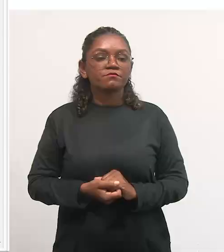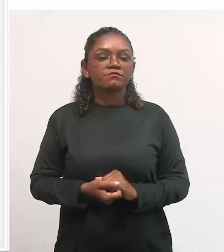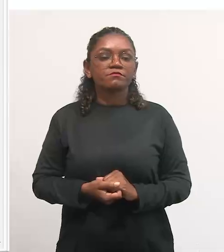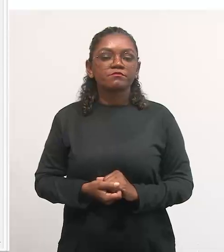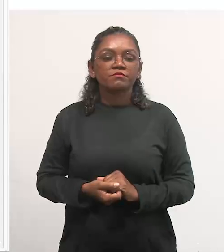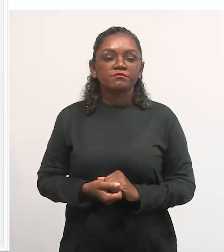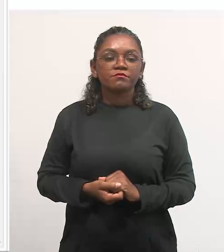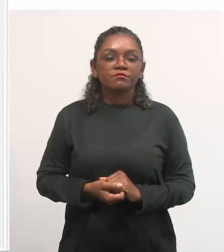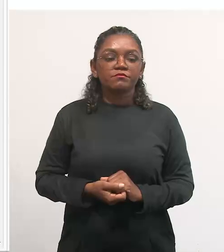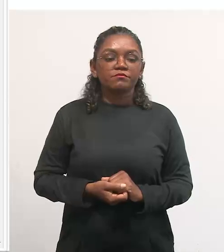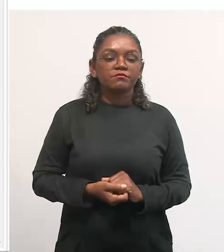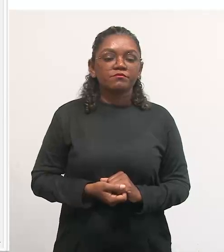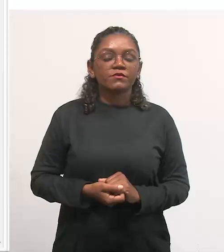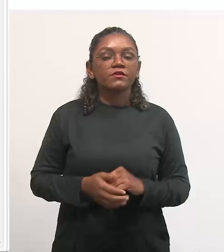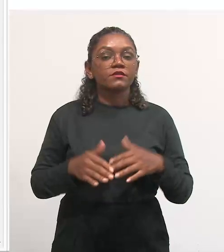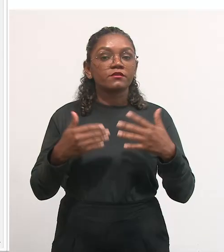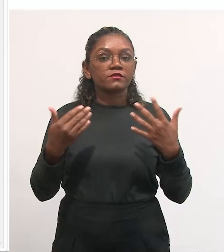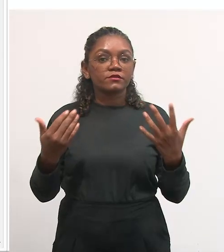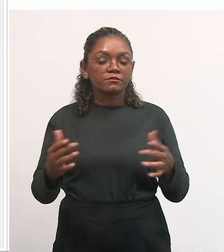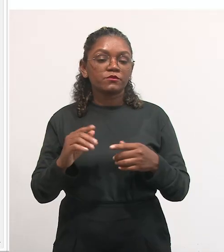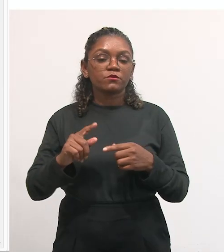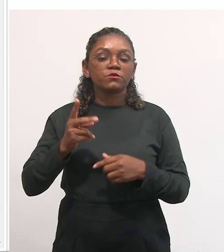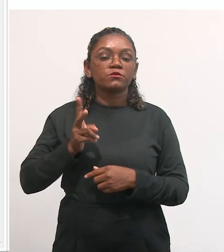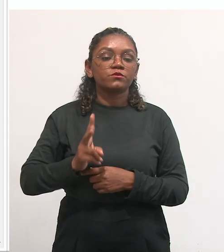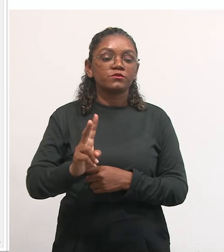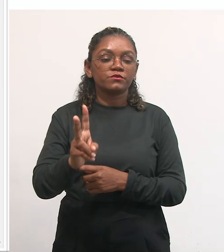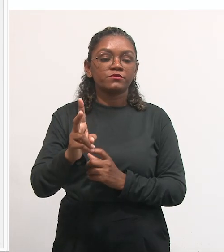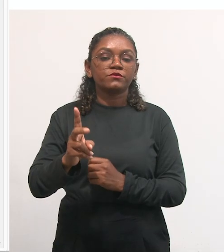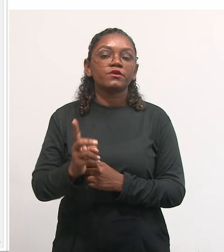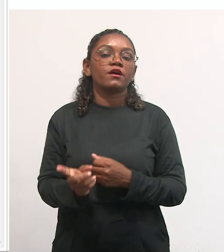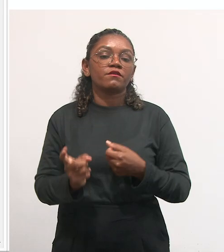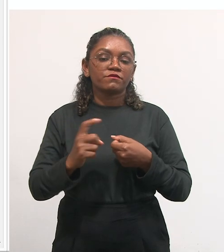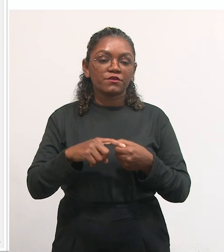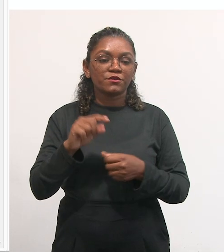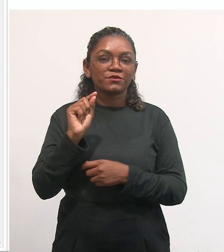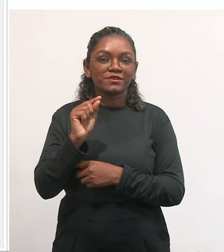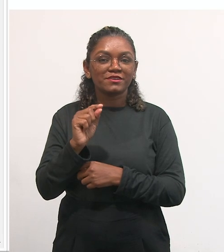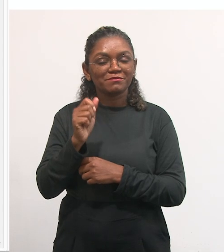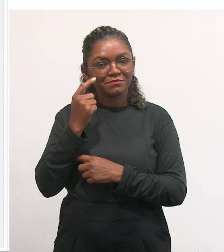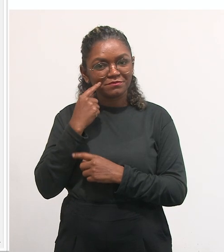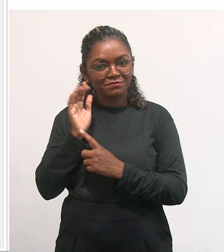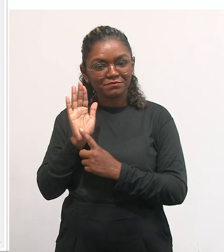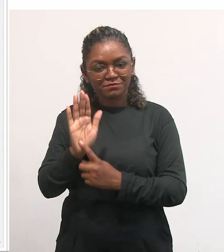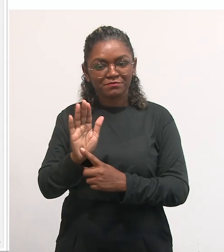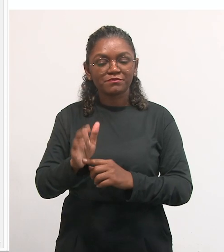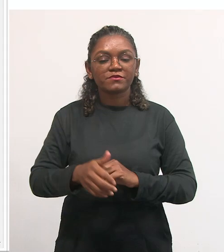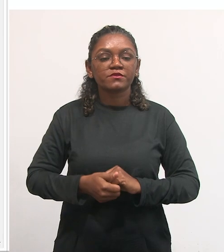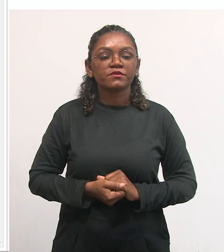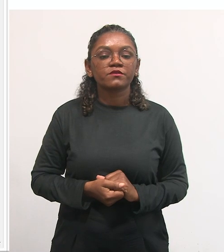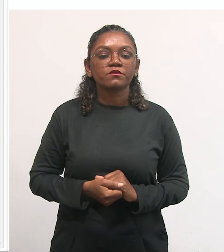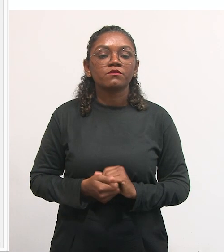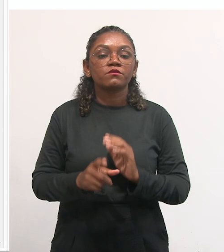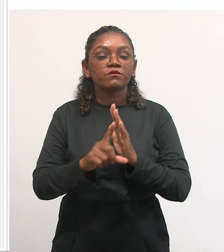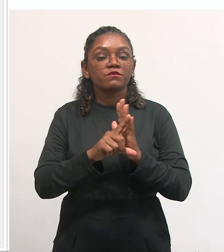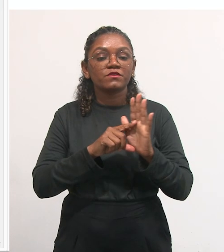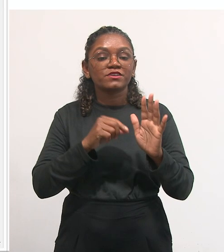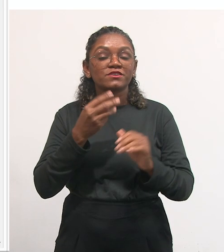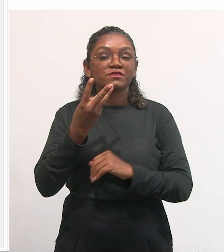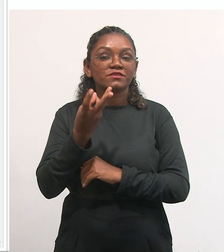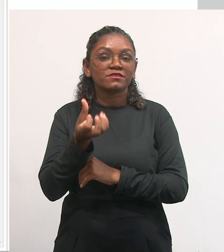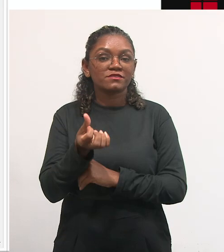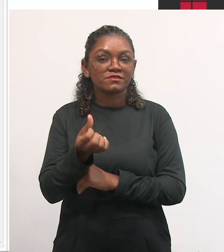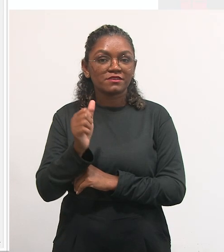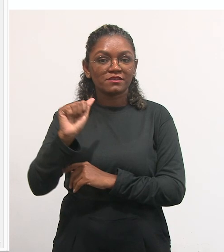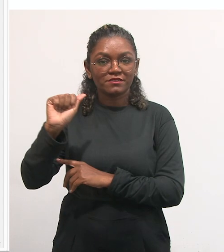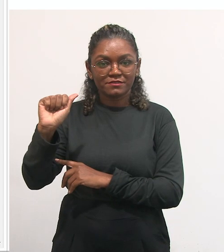e seguindo, a gente volta aqui para a nossa apresentação, né, para dizer do artigo 36A, que é da educação profissional. Então, o que